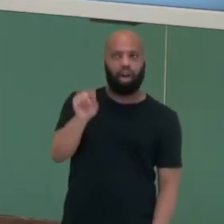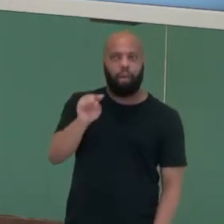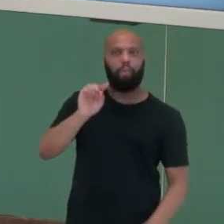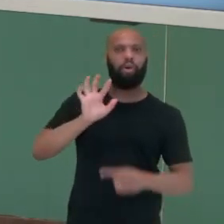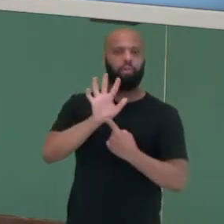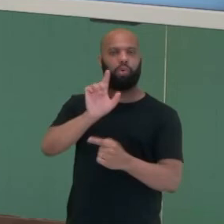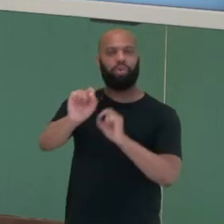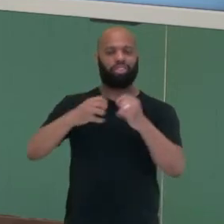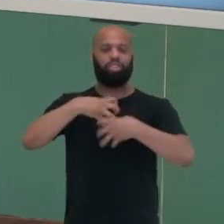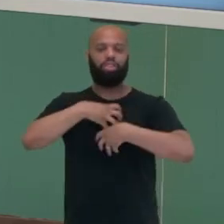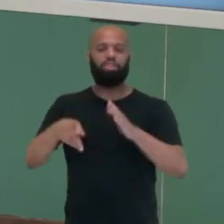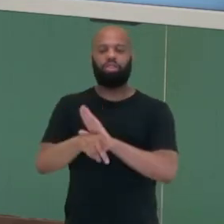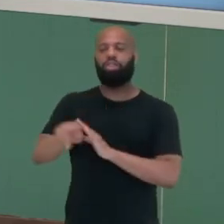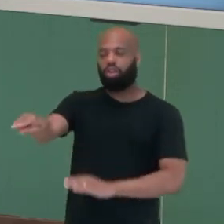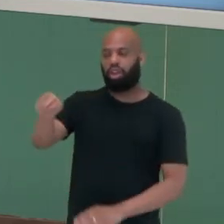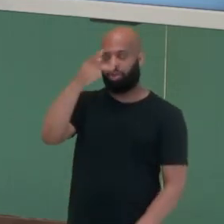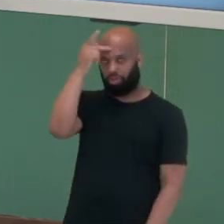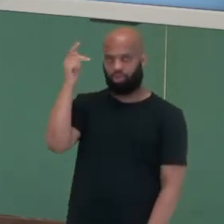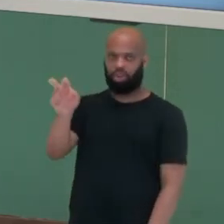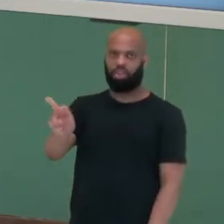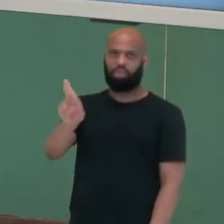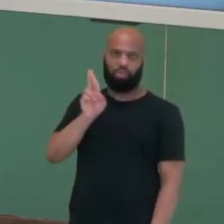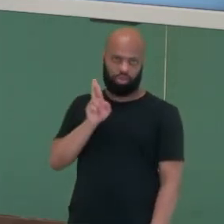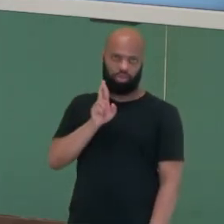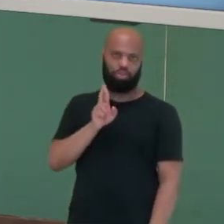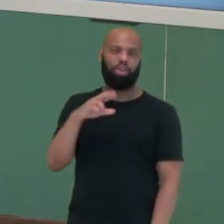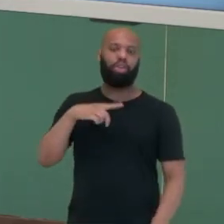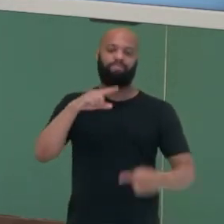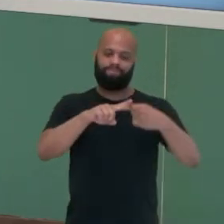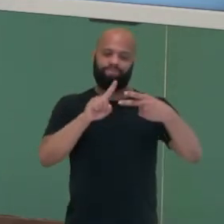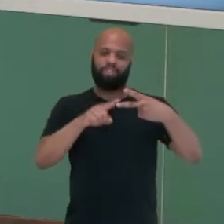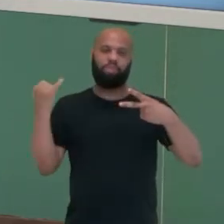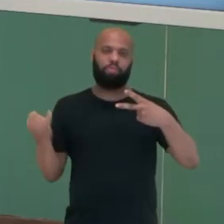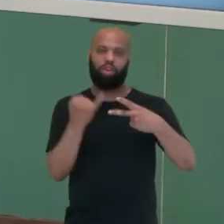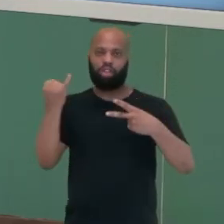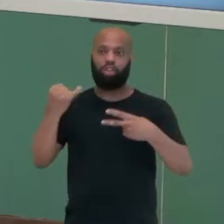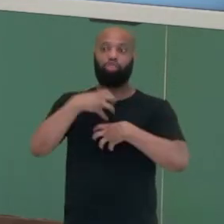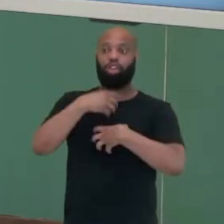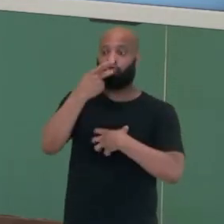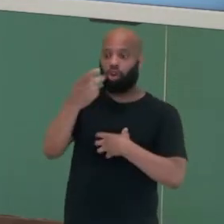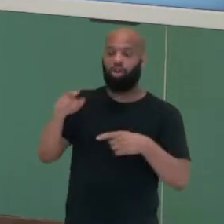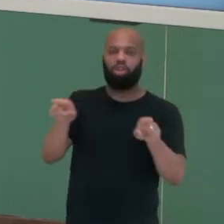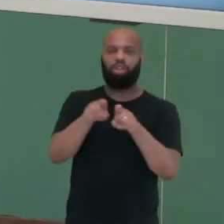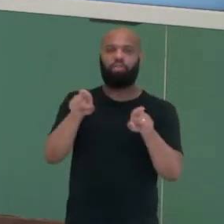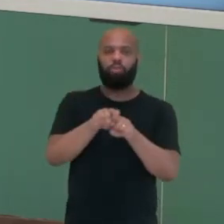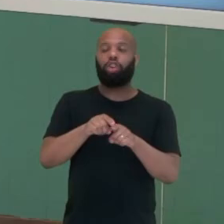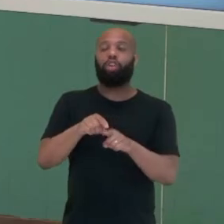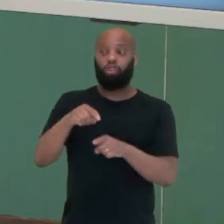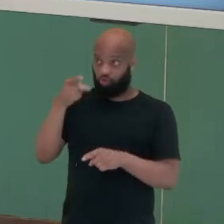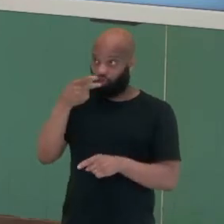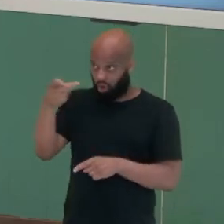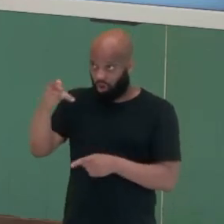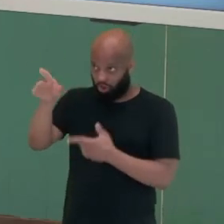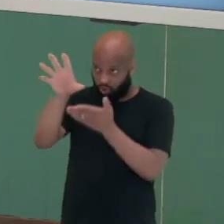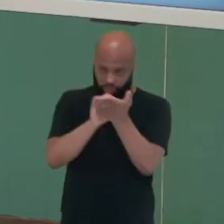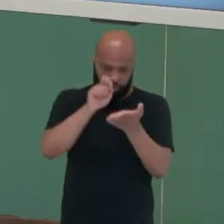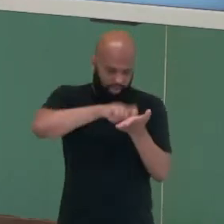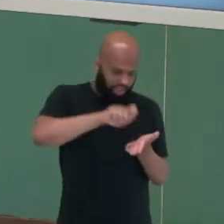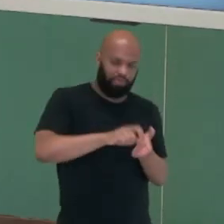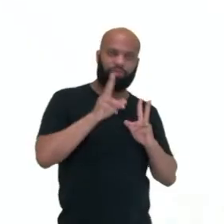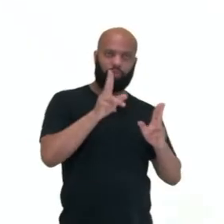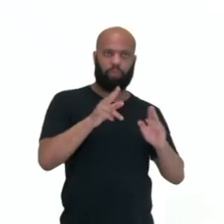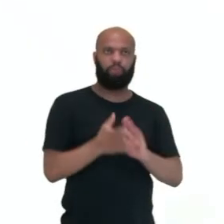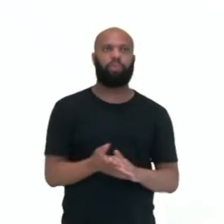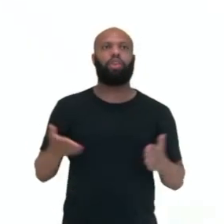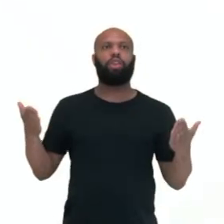pessoa. Essas duas bases aqui são importantes, oralidade e o nosso discurso direto. Continuando em relação ao